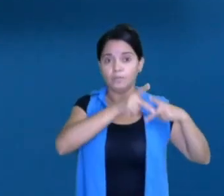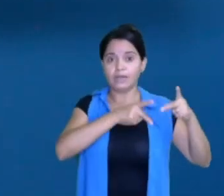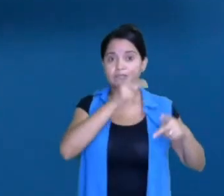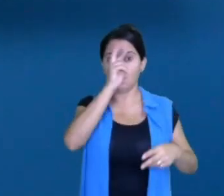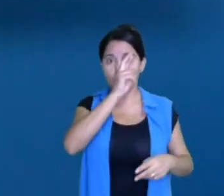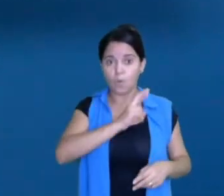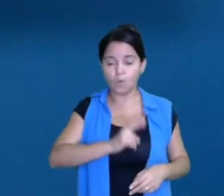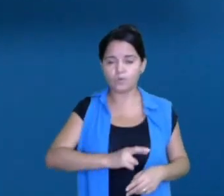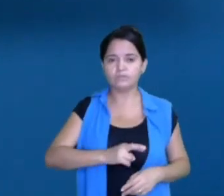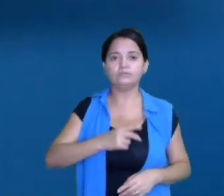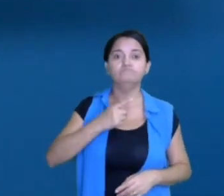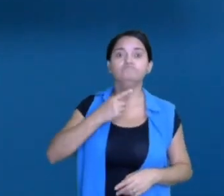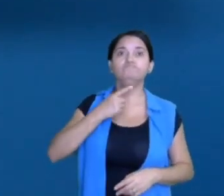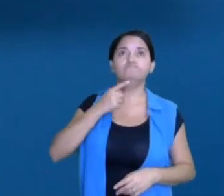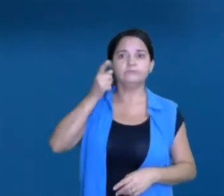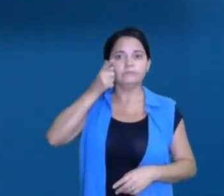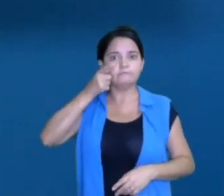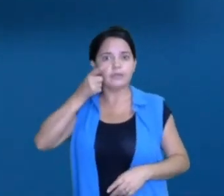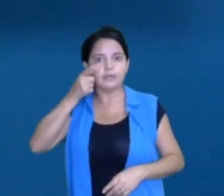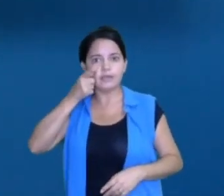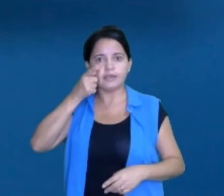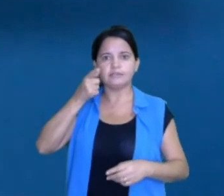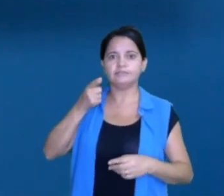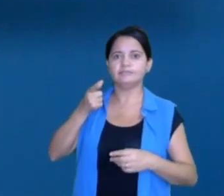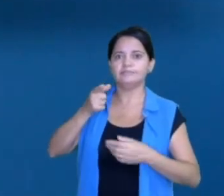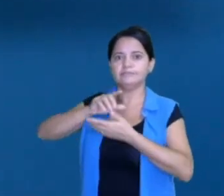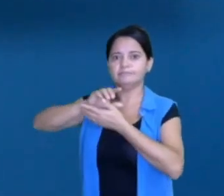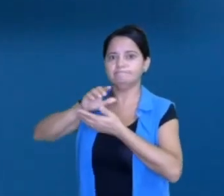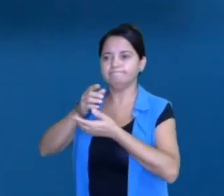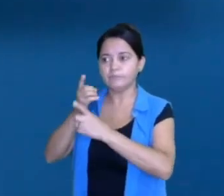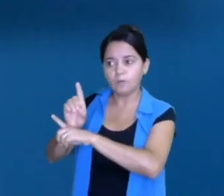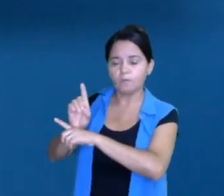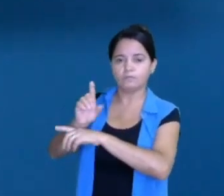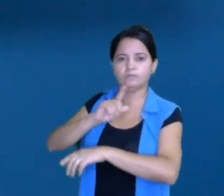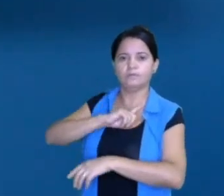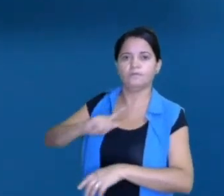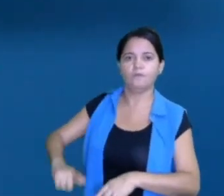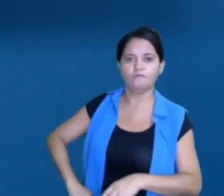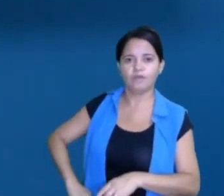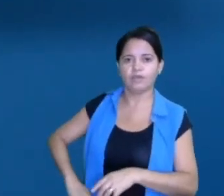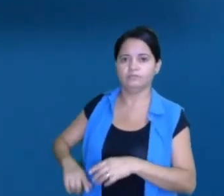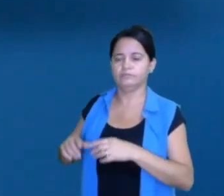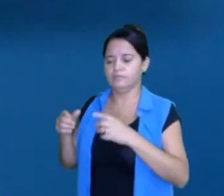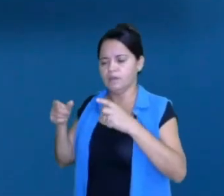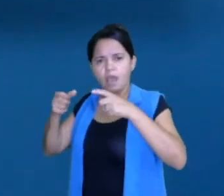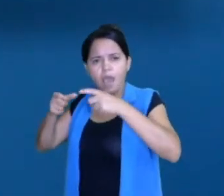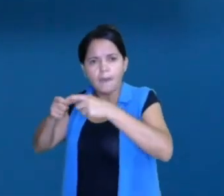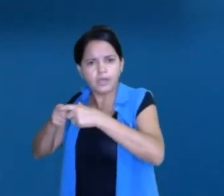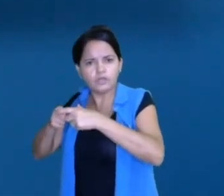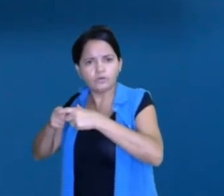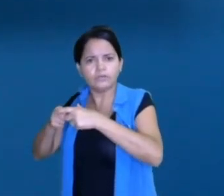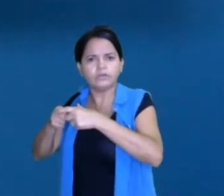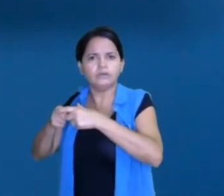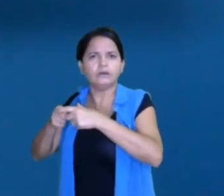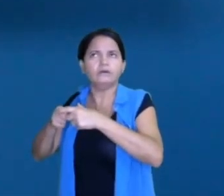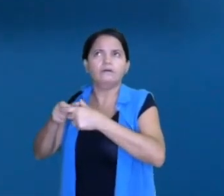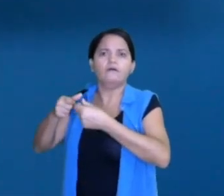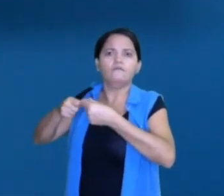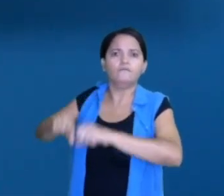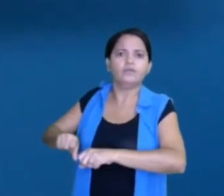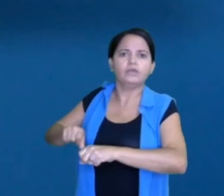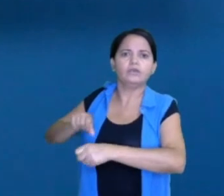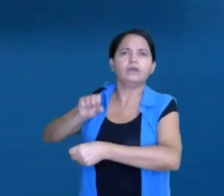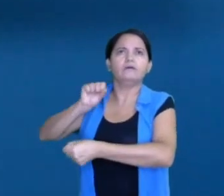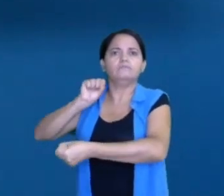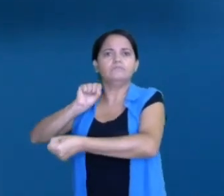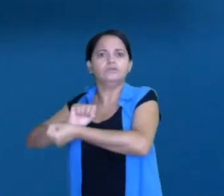proletariado, o governo comunista. Sim, pegarem armas. E a minoria esperava que